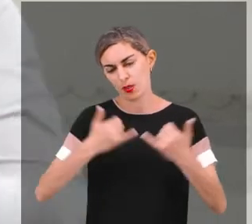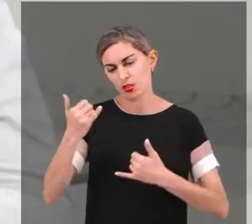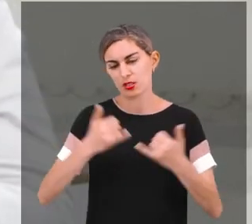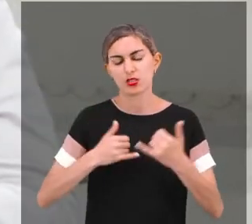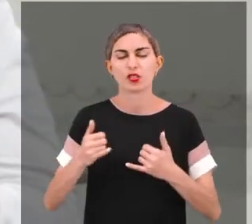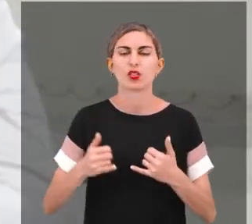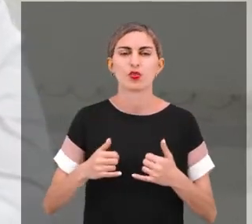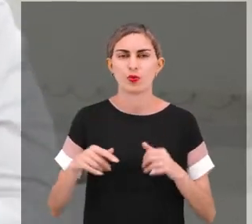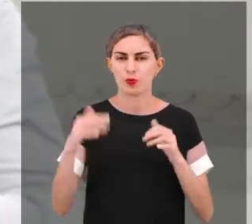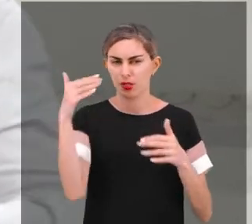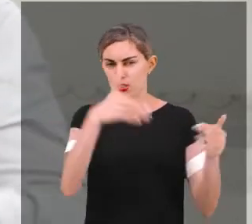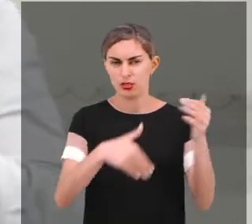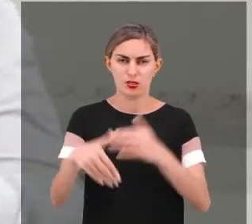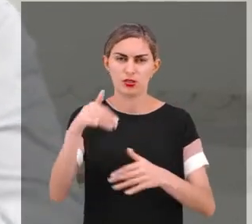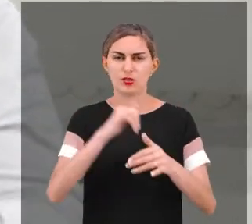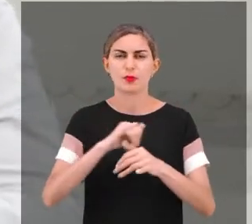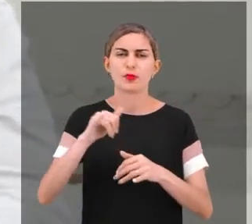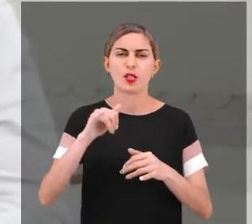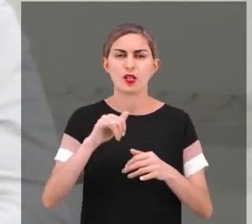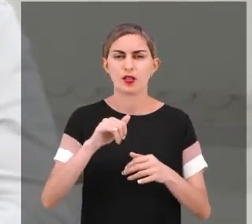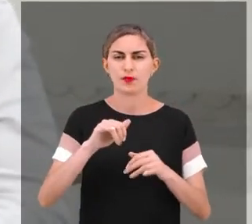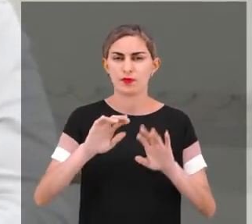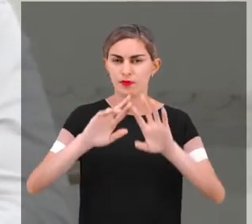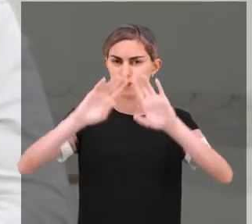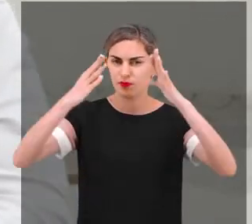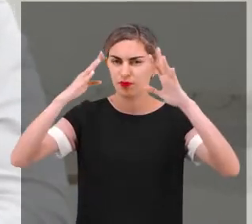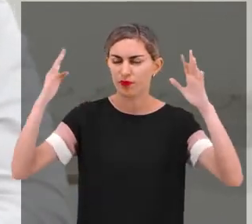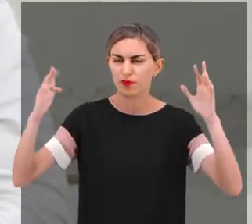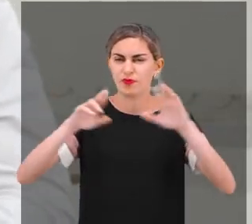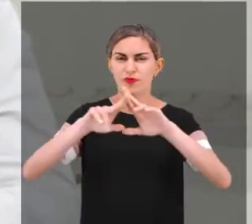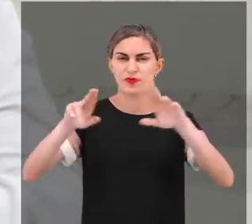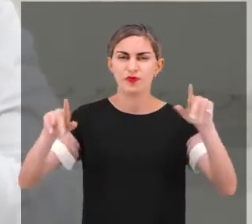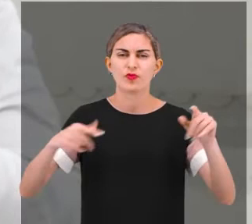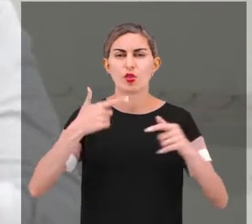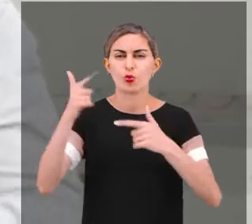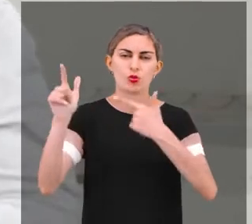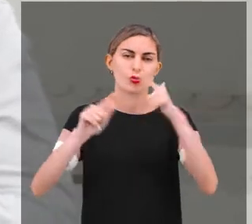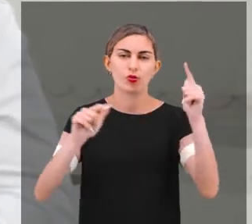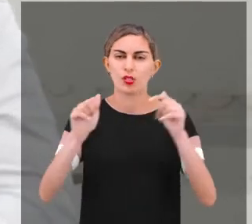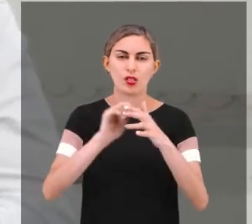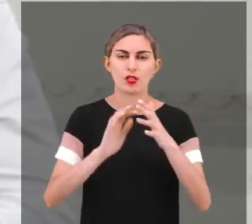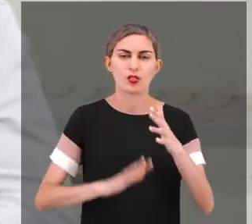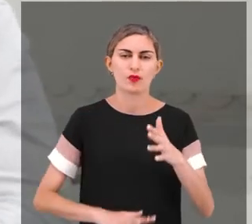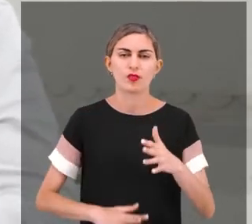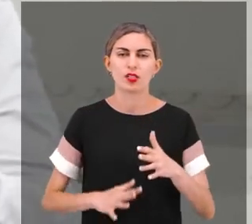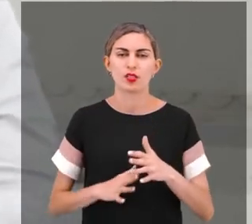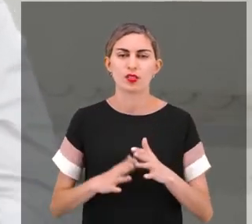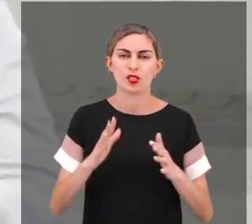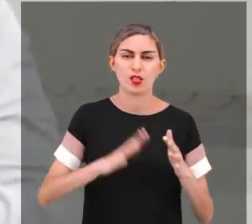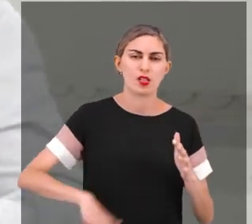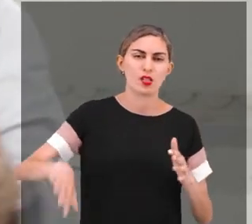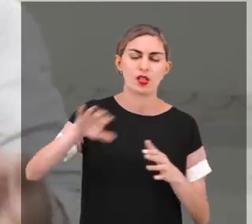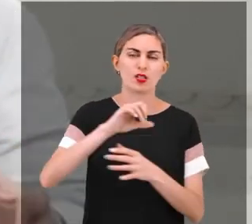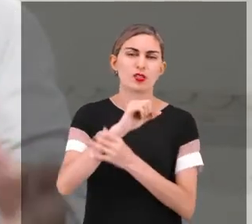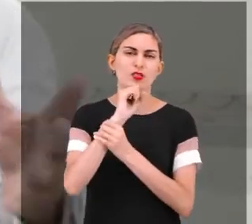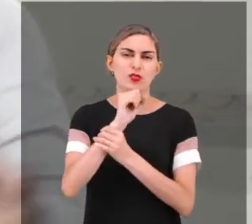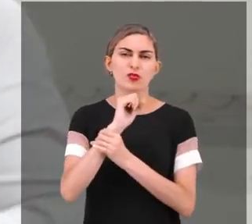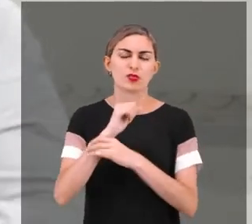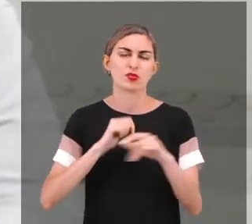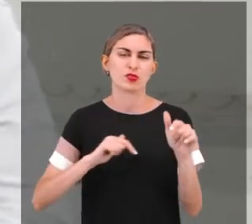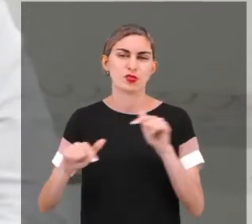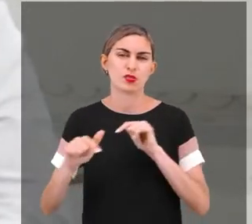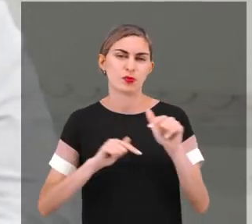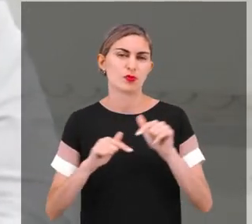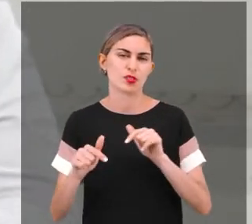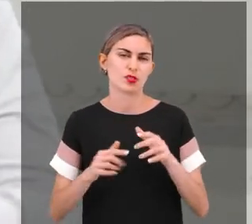para participarem dos eventos que nós realizamos e de outras atividades para a área de segurança e saúde